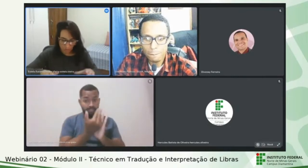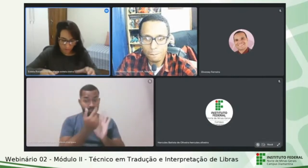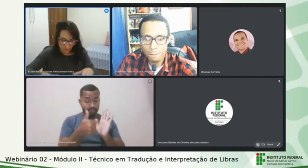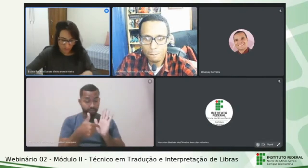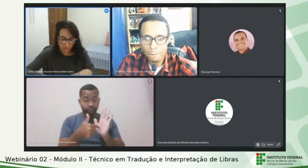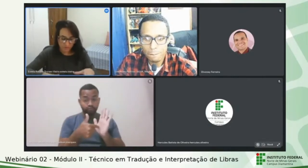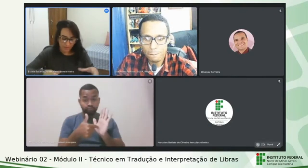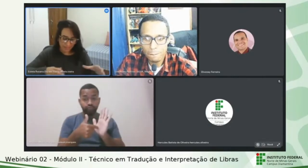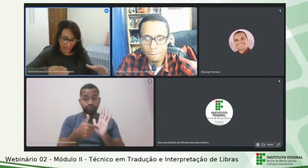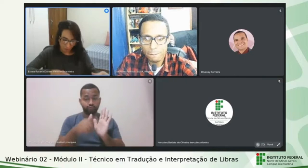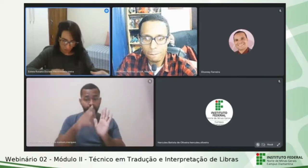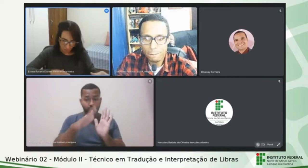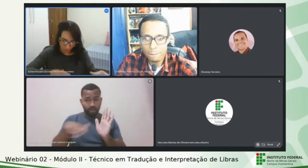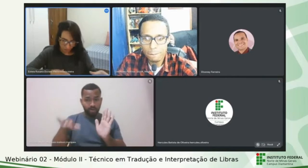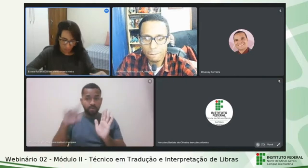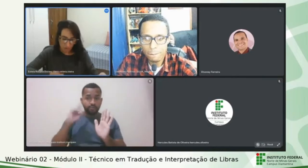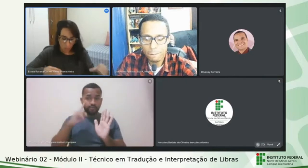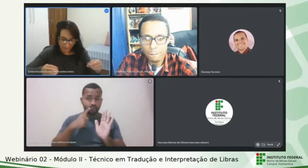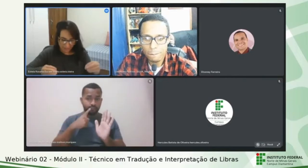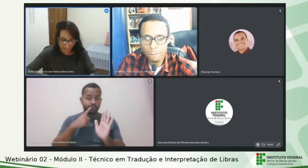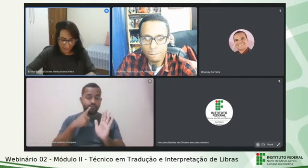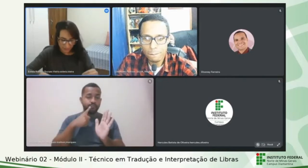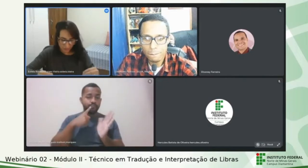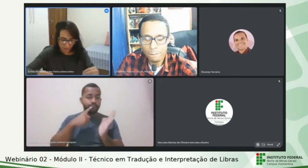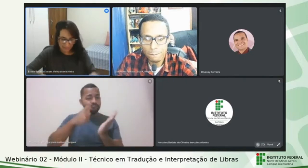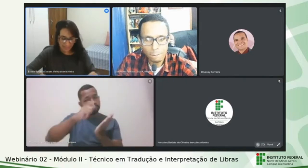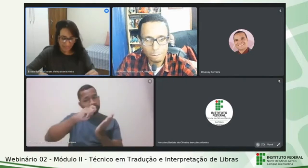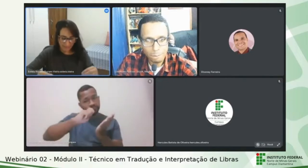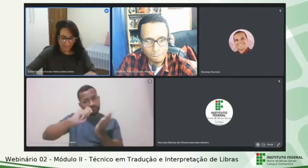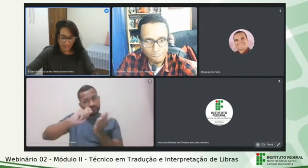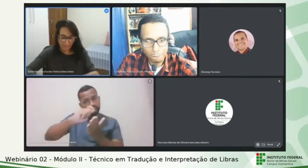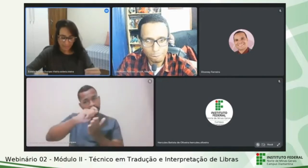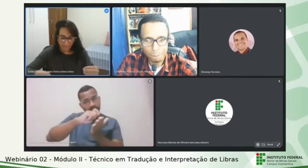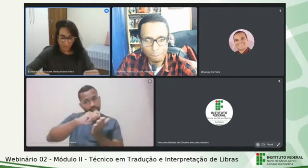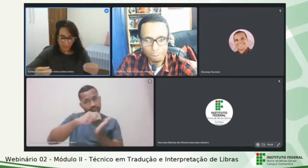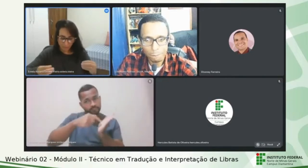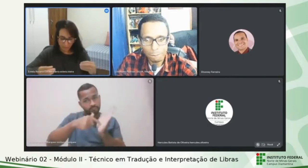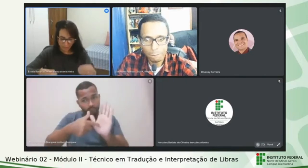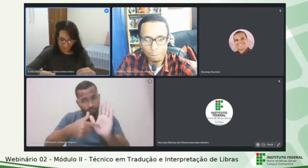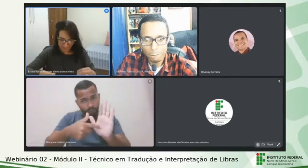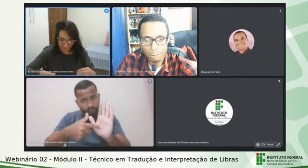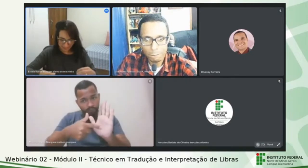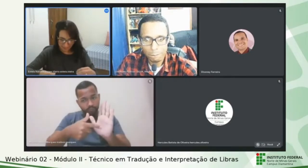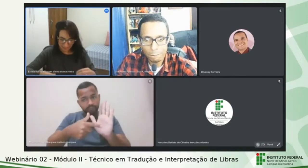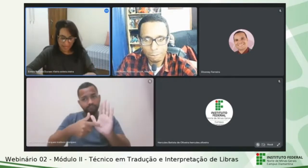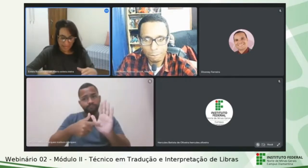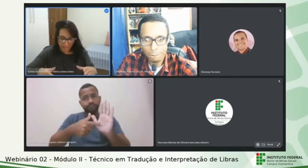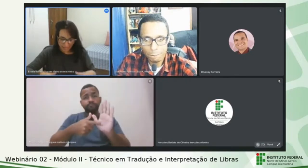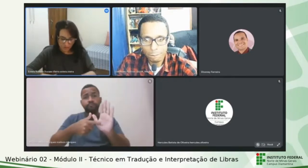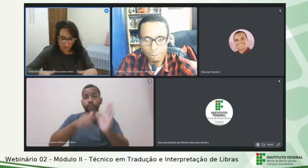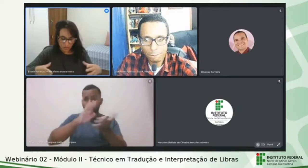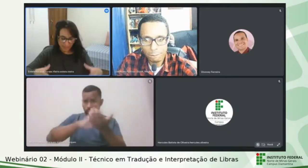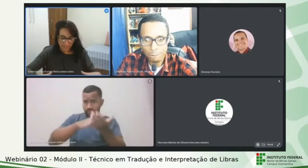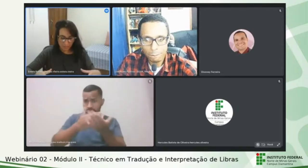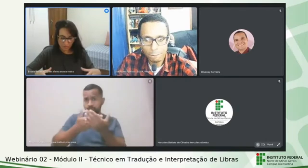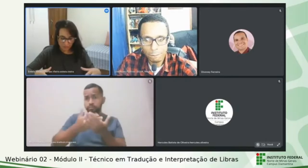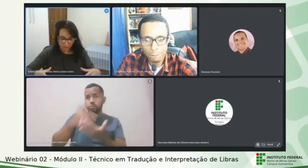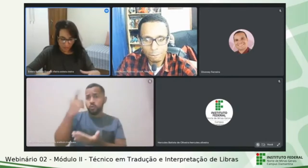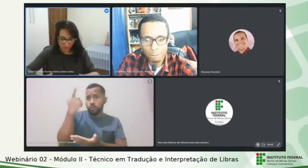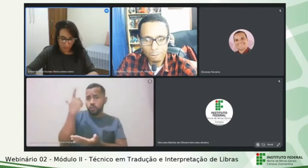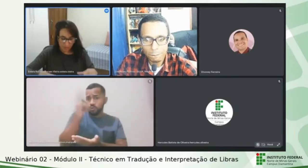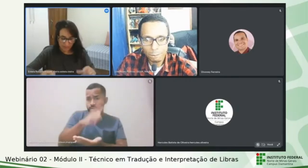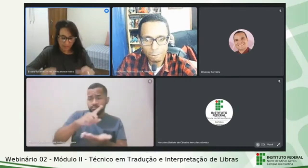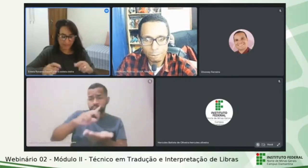aula, com o objetivo de falar algo. O intérprete consegue passar para a língua portuguesa. Este é um exemplo